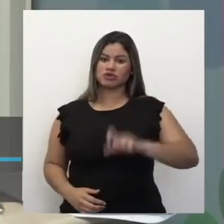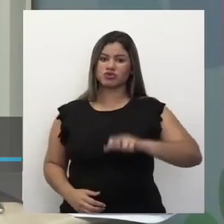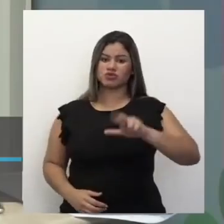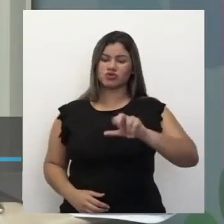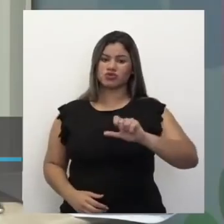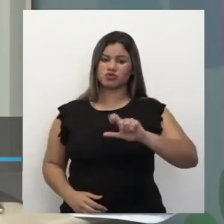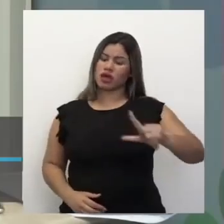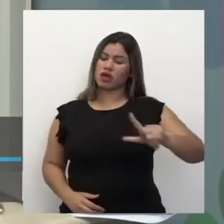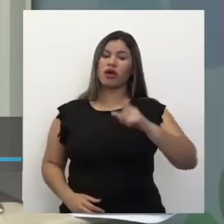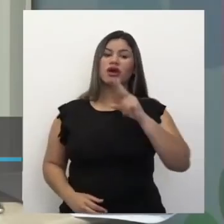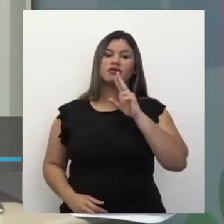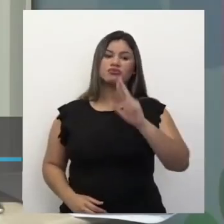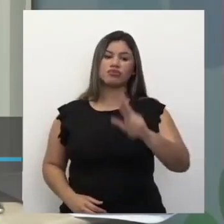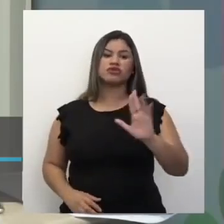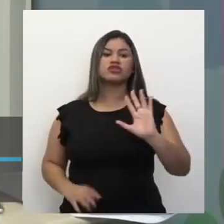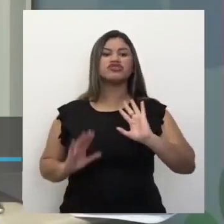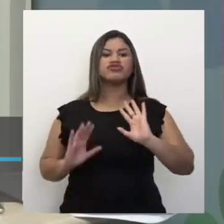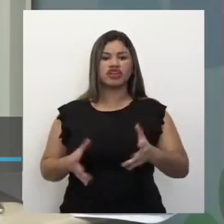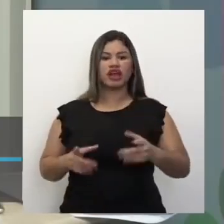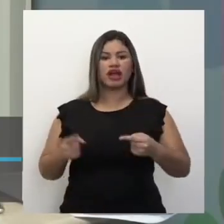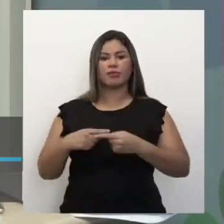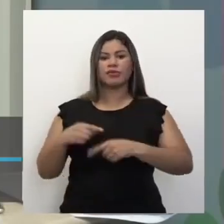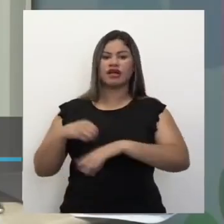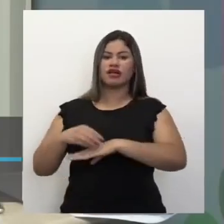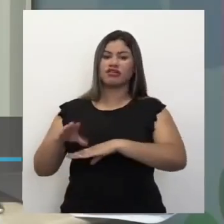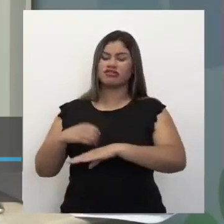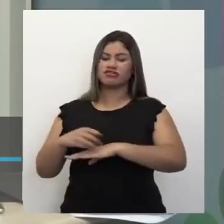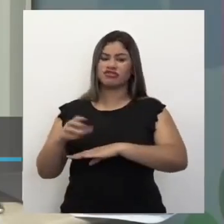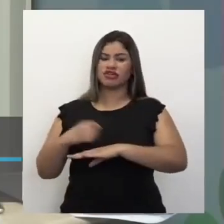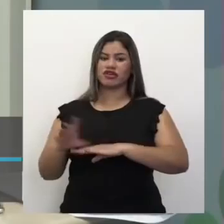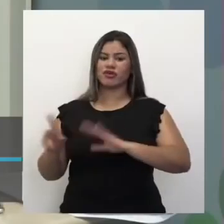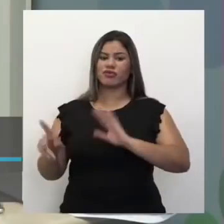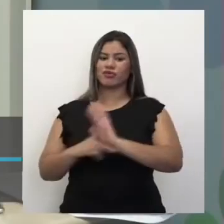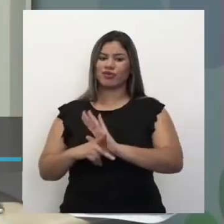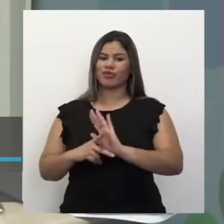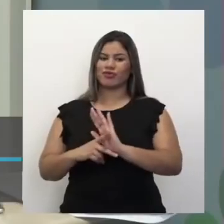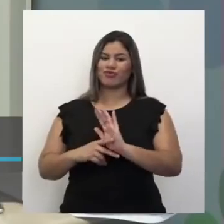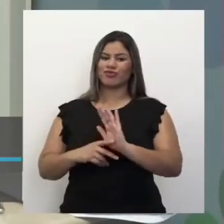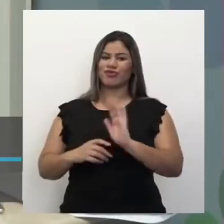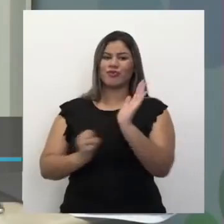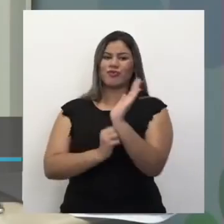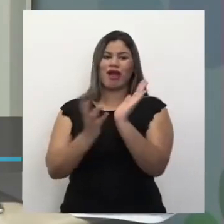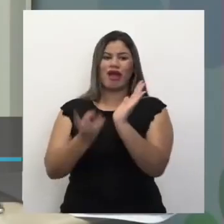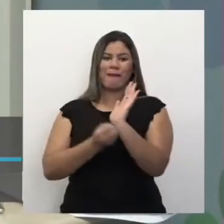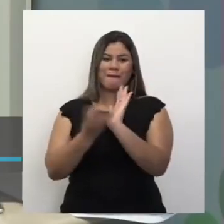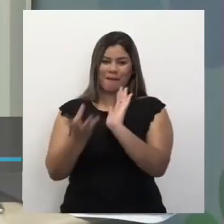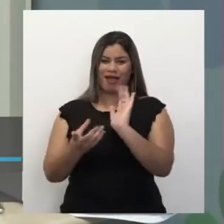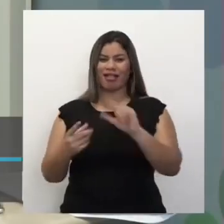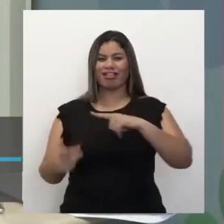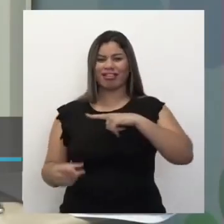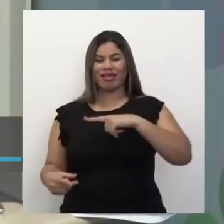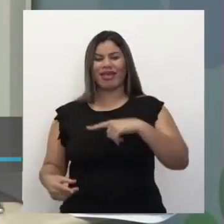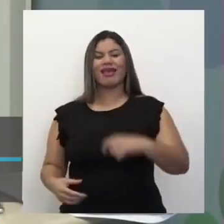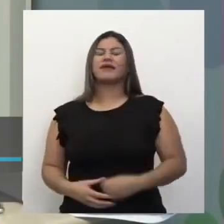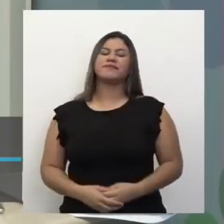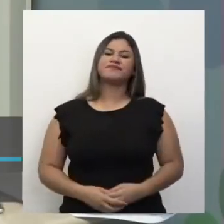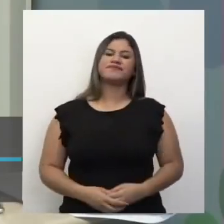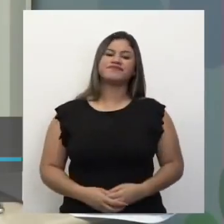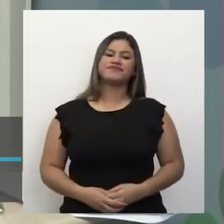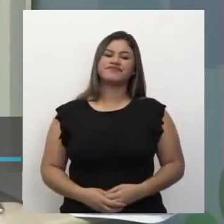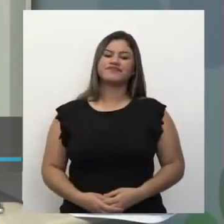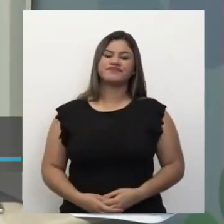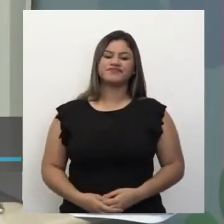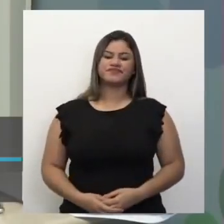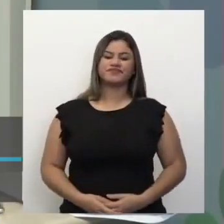essa resposta, dando um spoilerzinho no Maxwell está sempre com a gente também, Sempre. Ele colocou assim, ó,